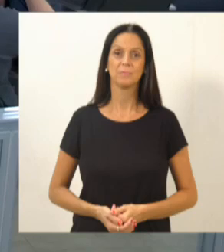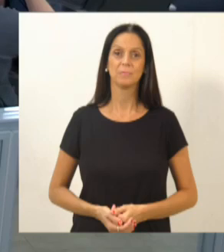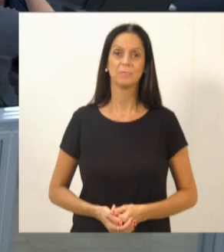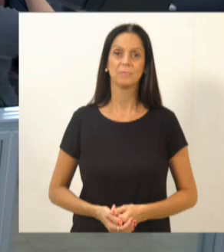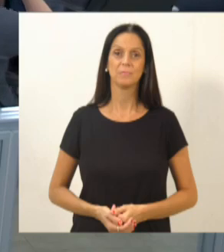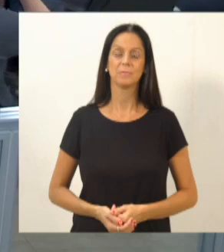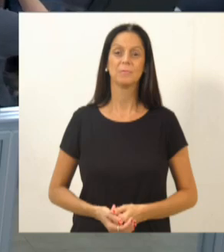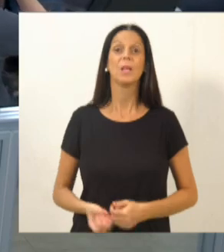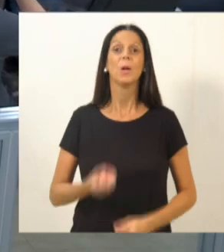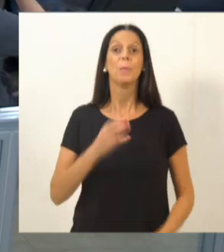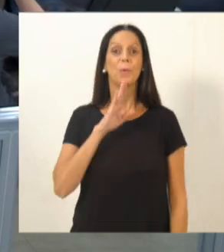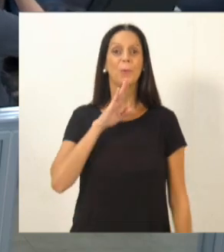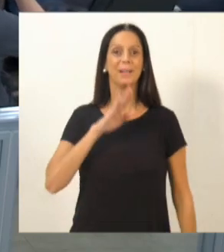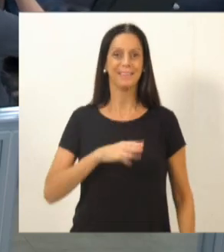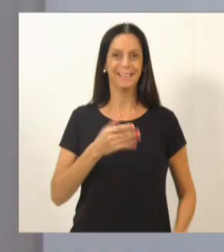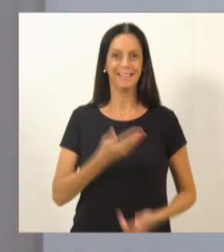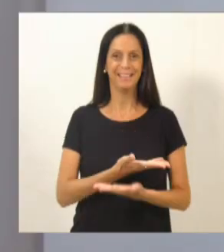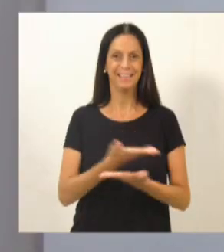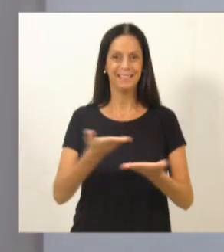Boa tarde.